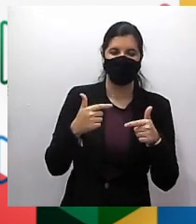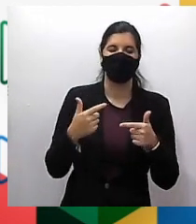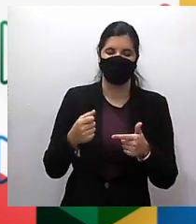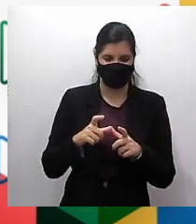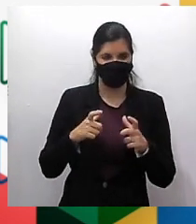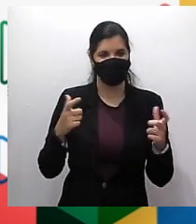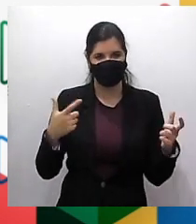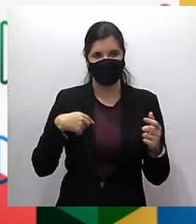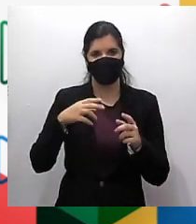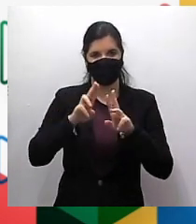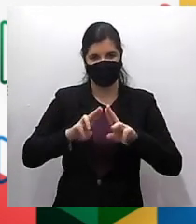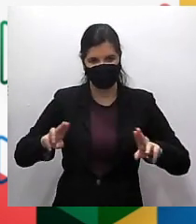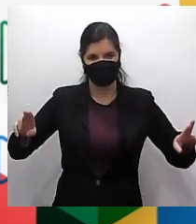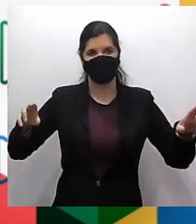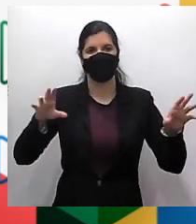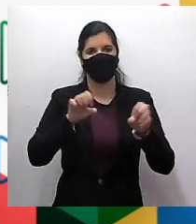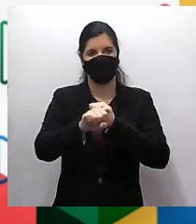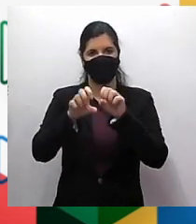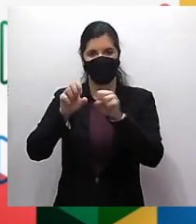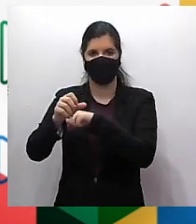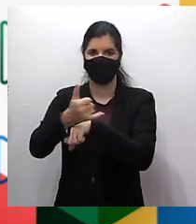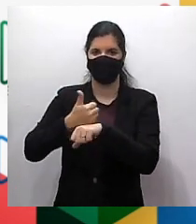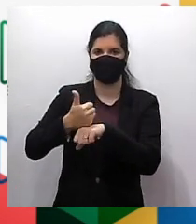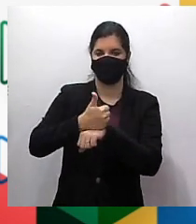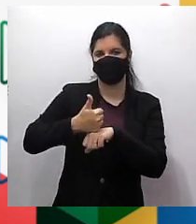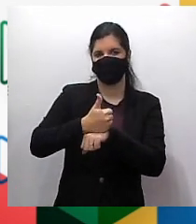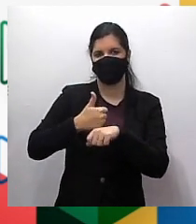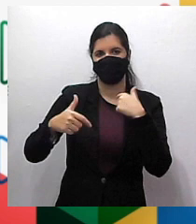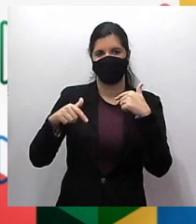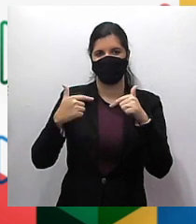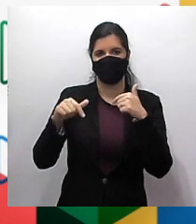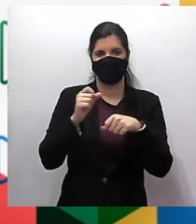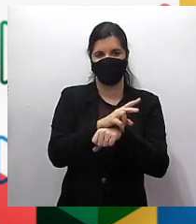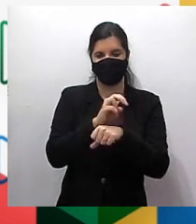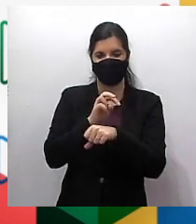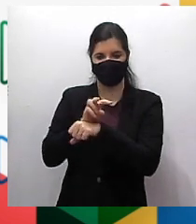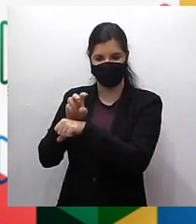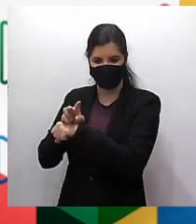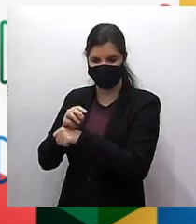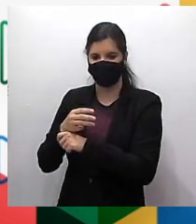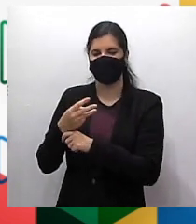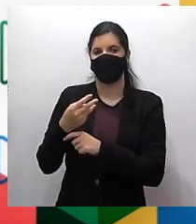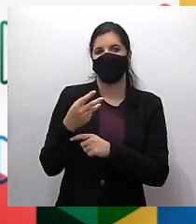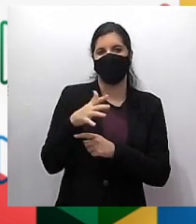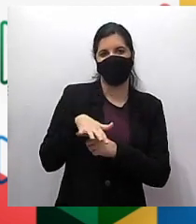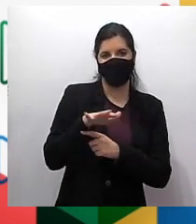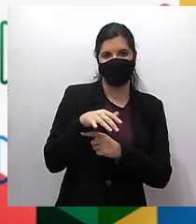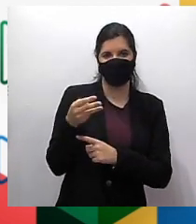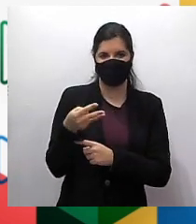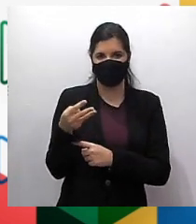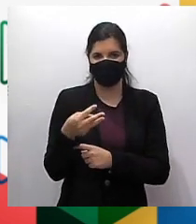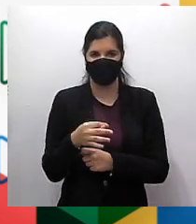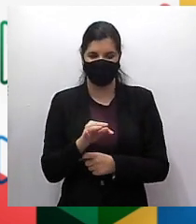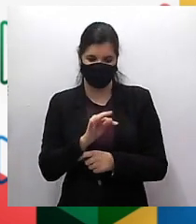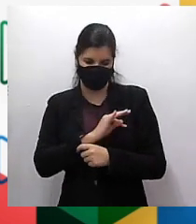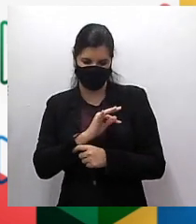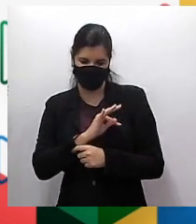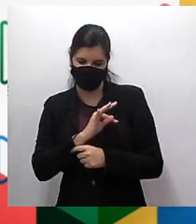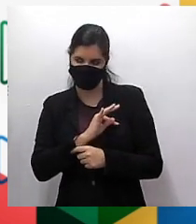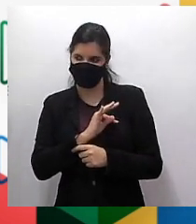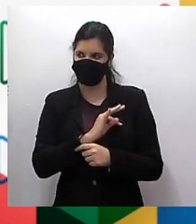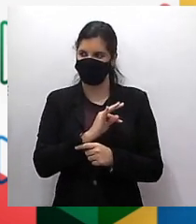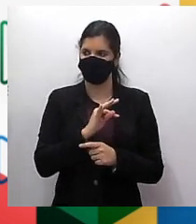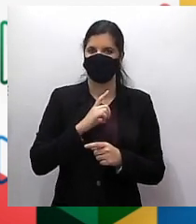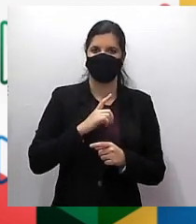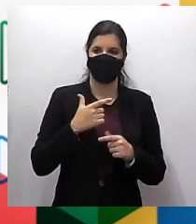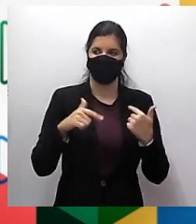as universidades precisam formar, né, profissionais para trabalhar nessa área terciária, formação técnica para essa área,